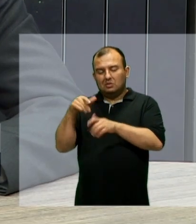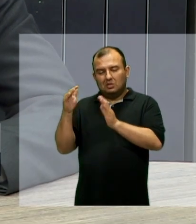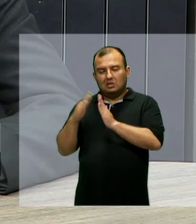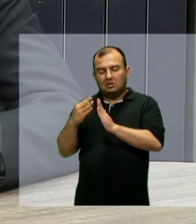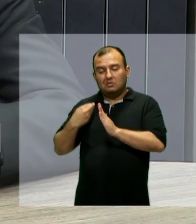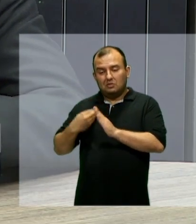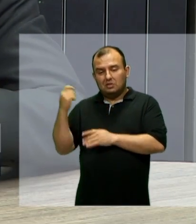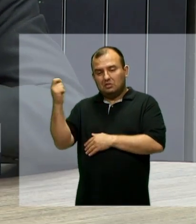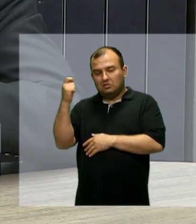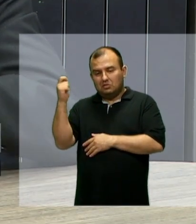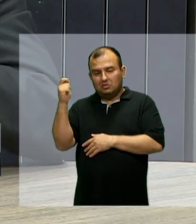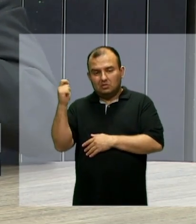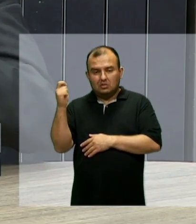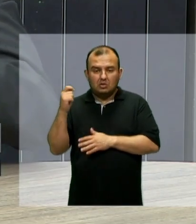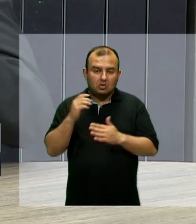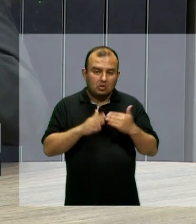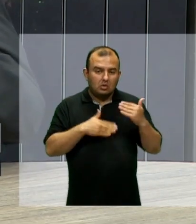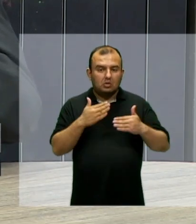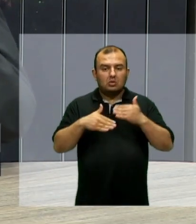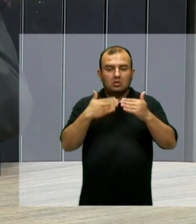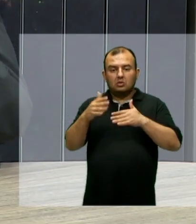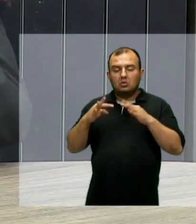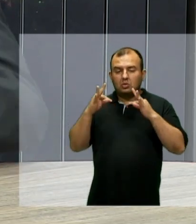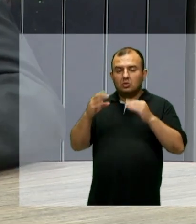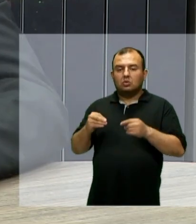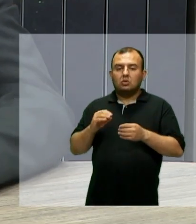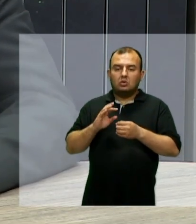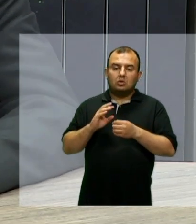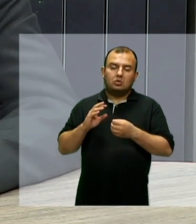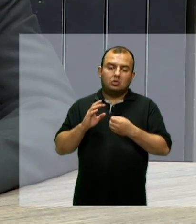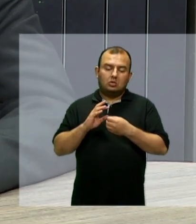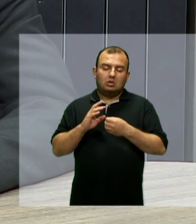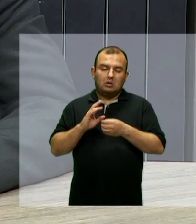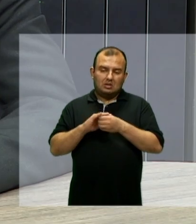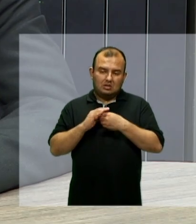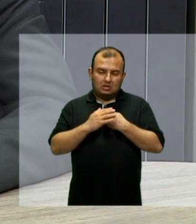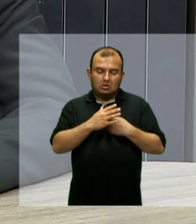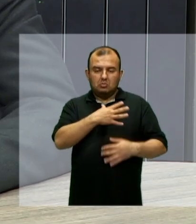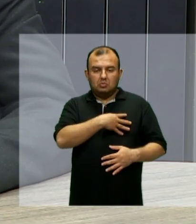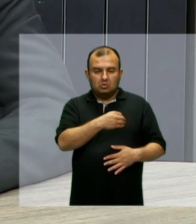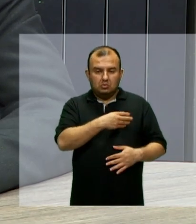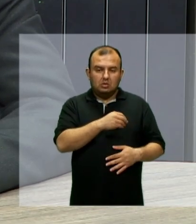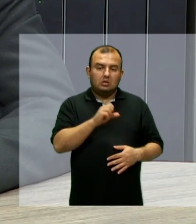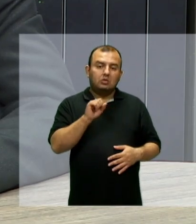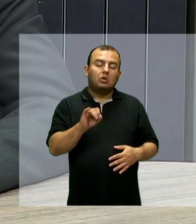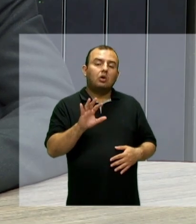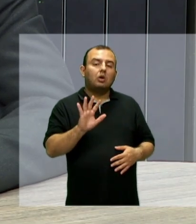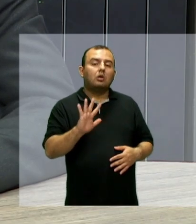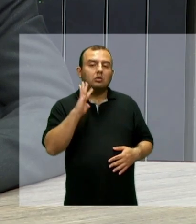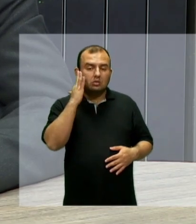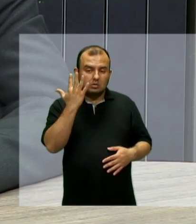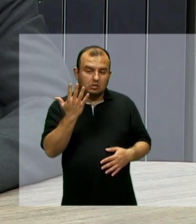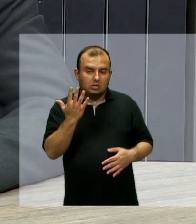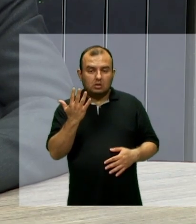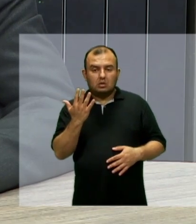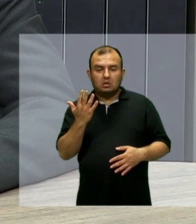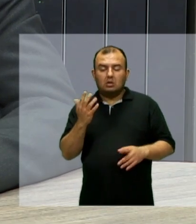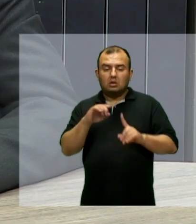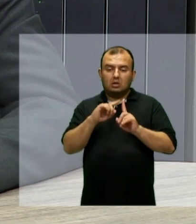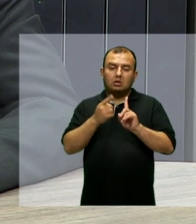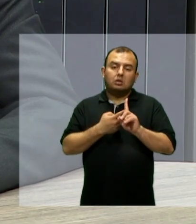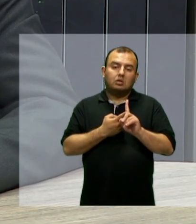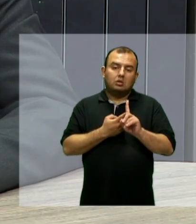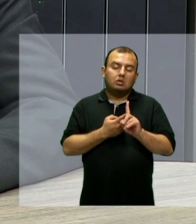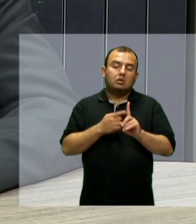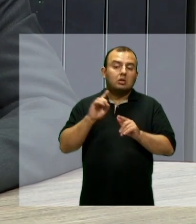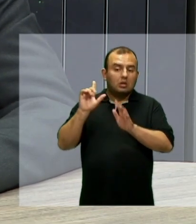sobre o processo total de desenvolvimento da célula mamária. E parece que só acontece quando houve uma gravidez a